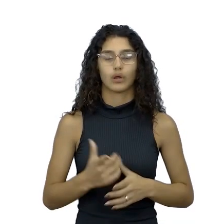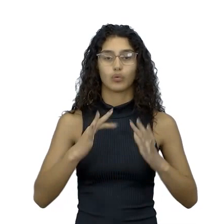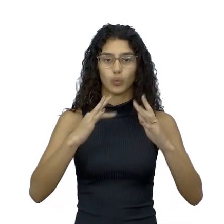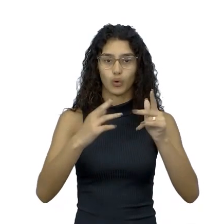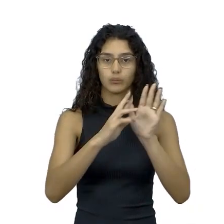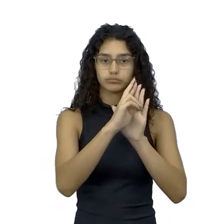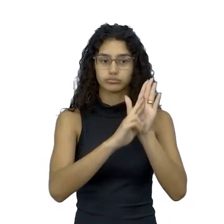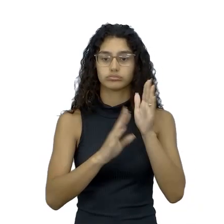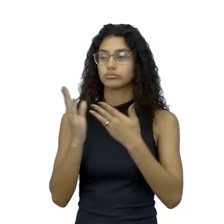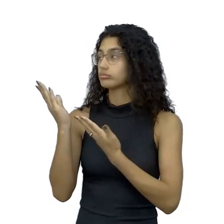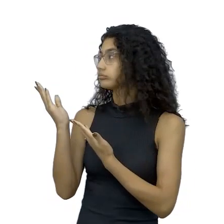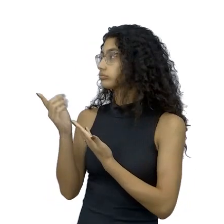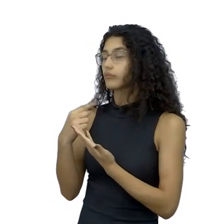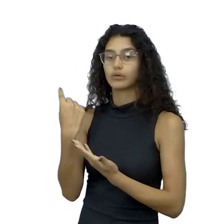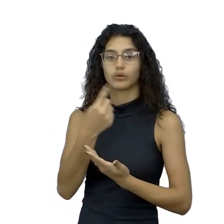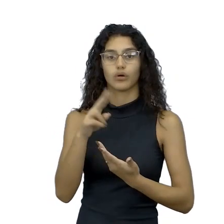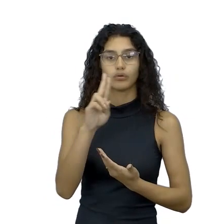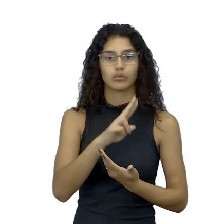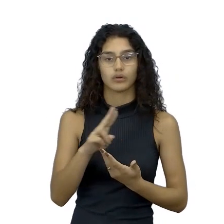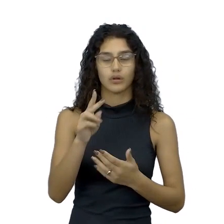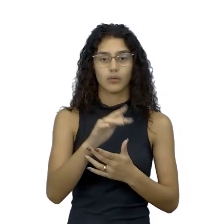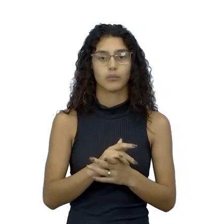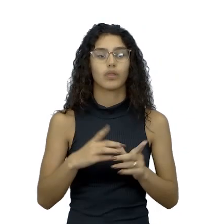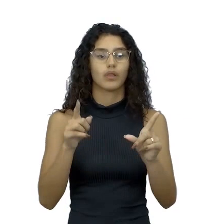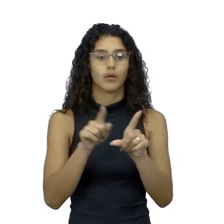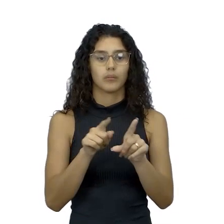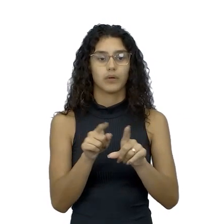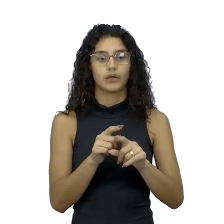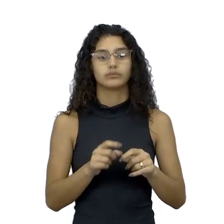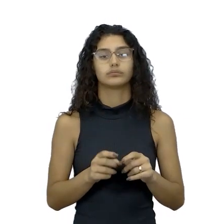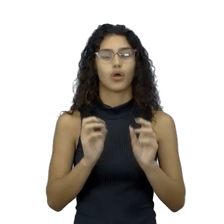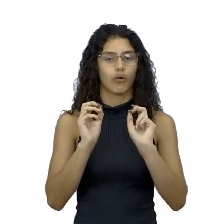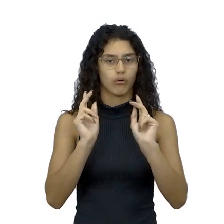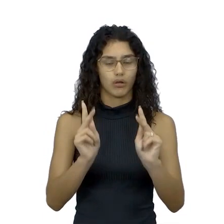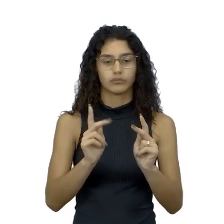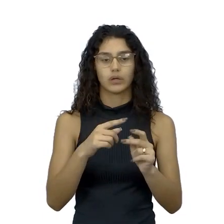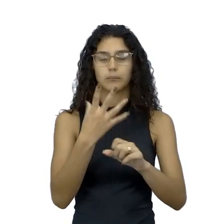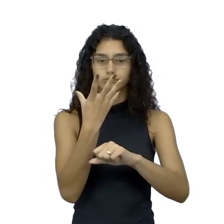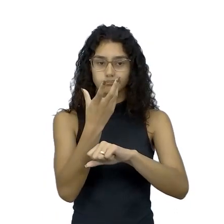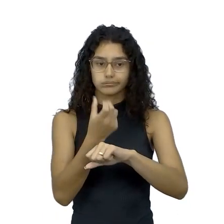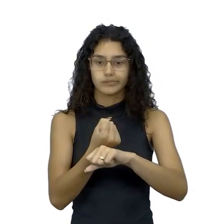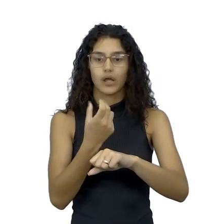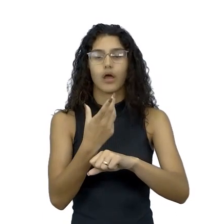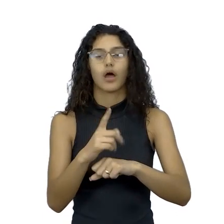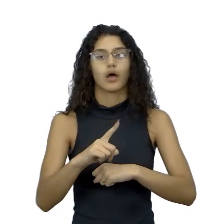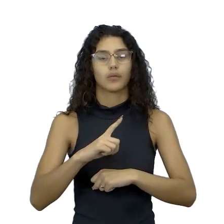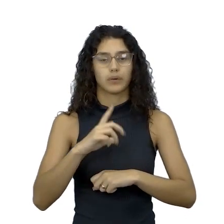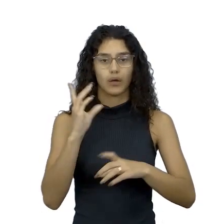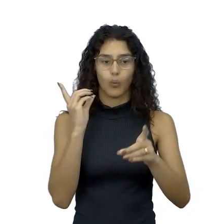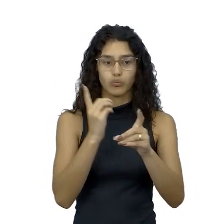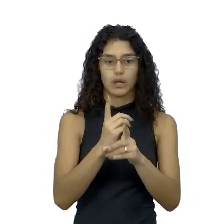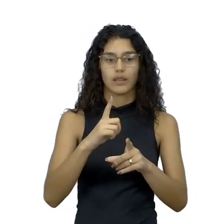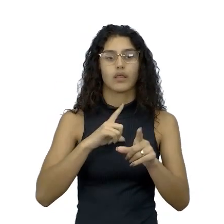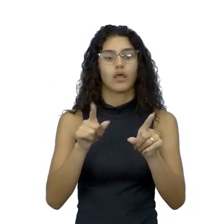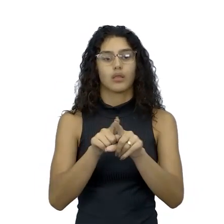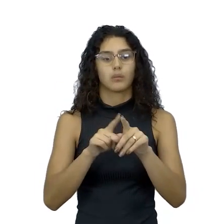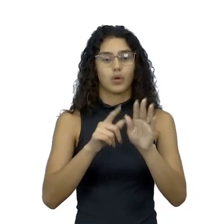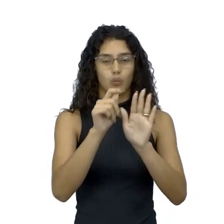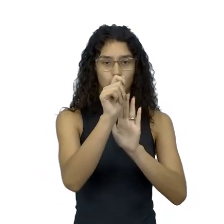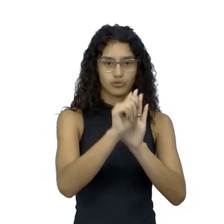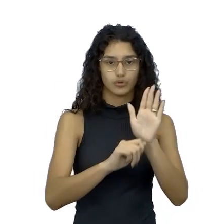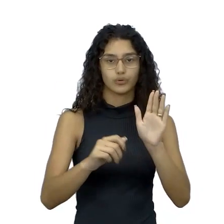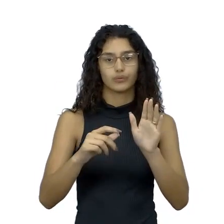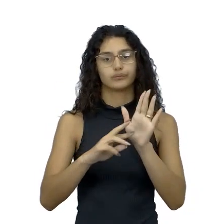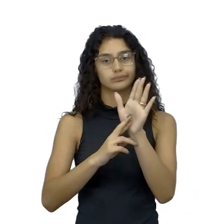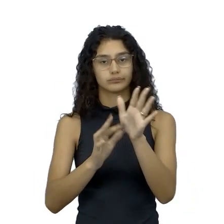as referências que a gente utilizou, tá bem? Então, fiquem também à vontade para baixar a pauta, buscar. Tem um artigo lá que traz as